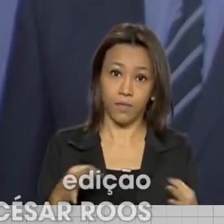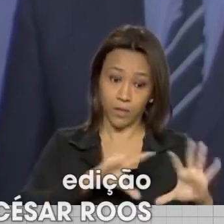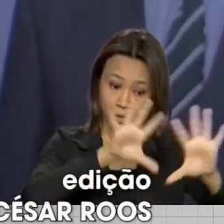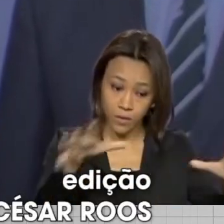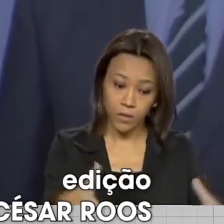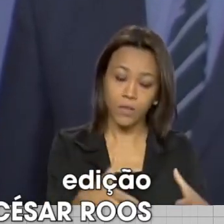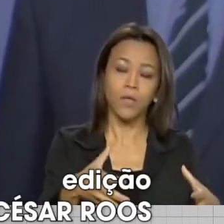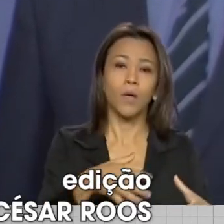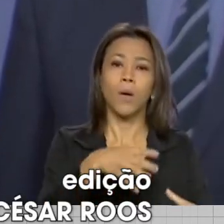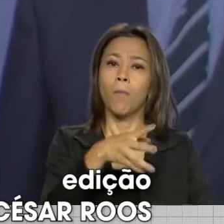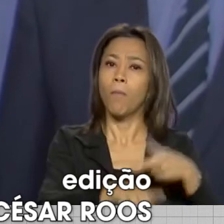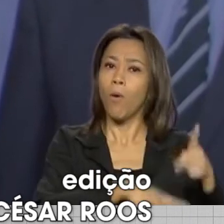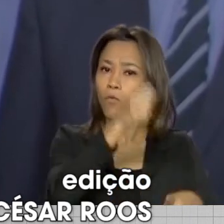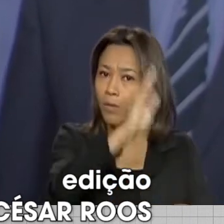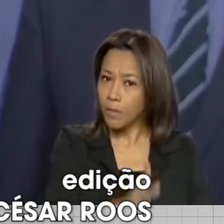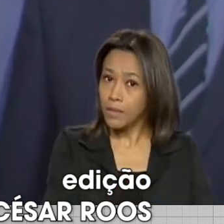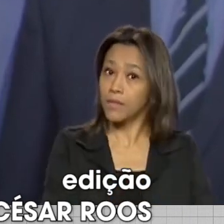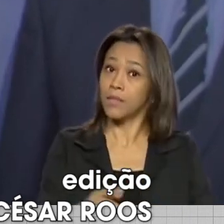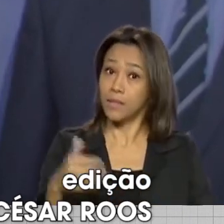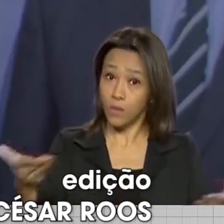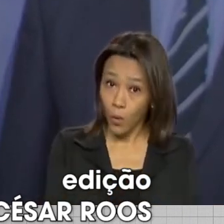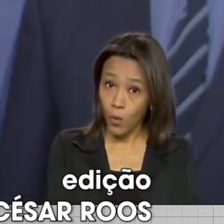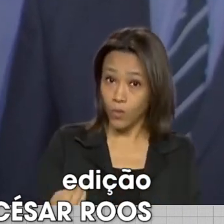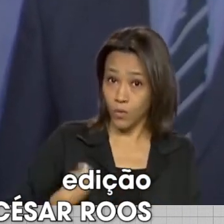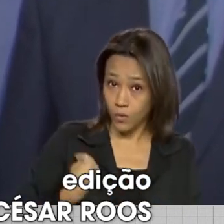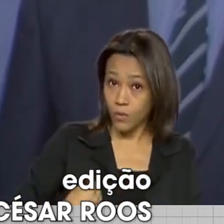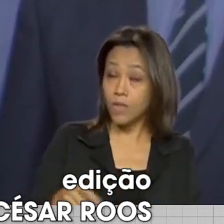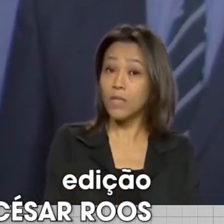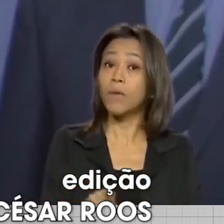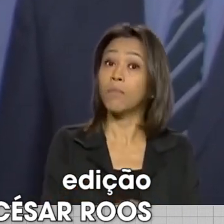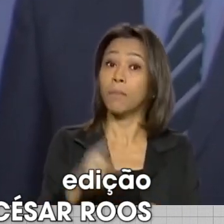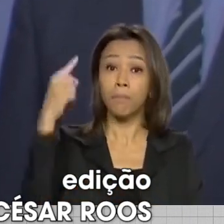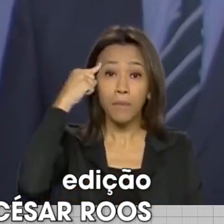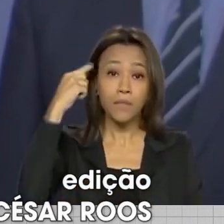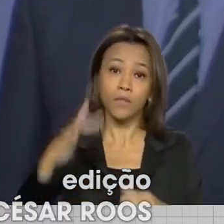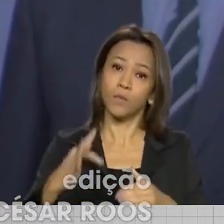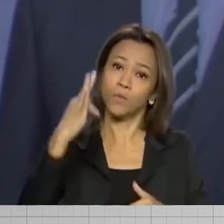toda a classe política brasileira pensando no futuro do país e implementando as reformas.